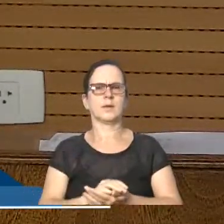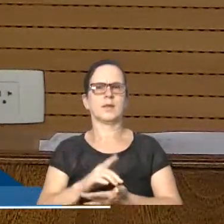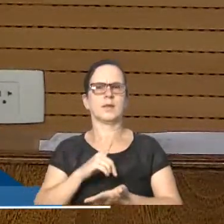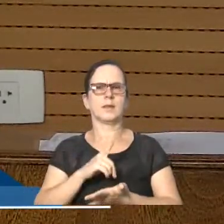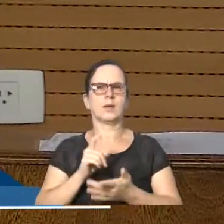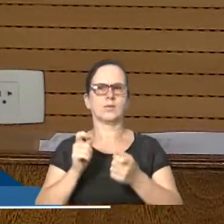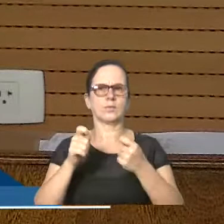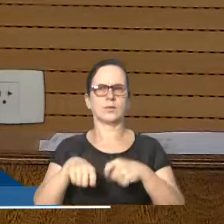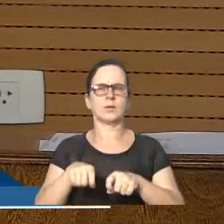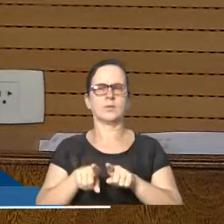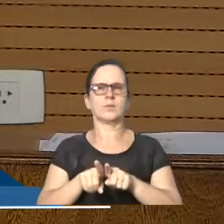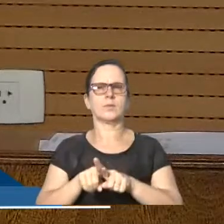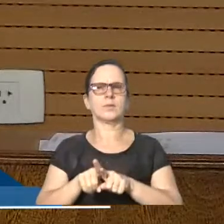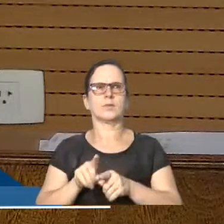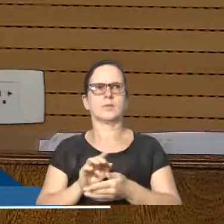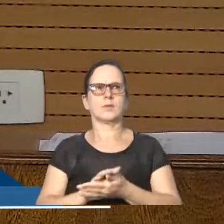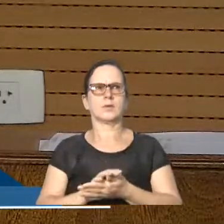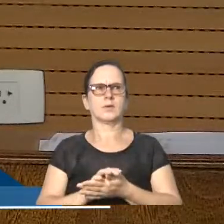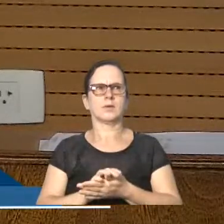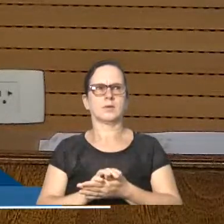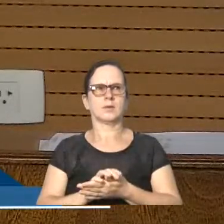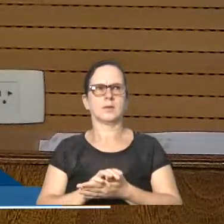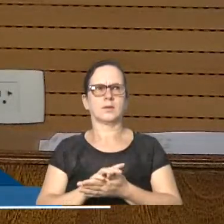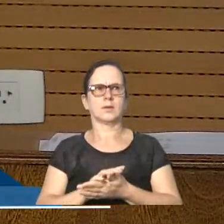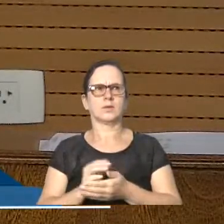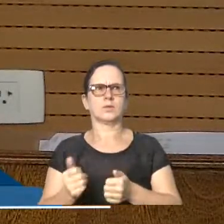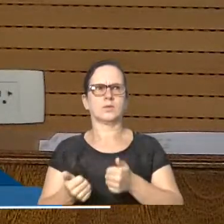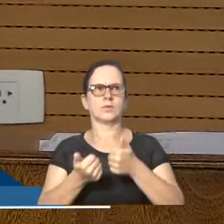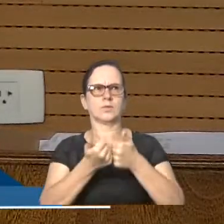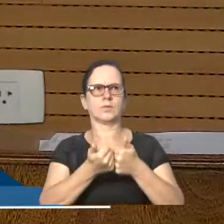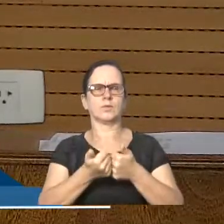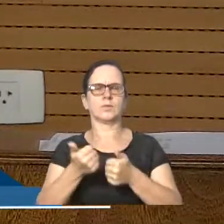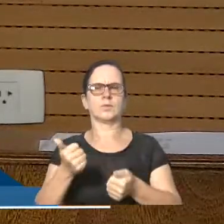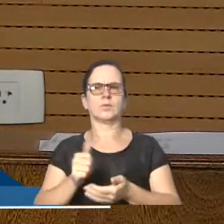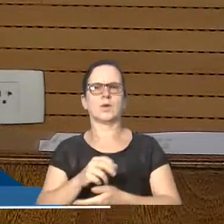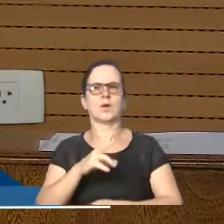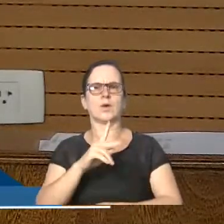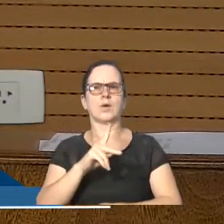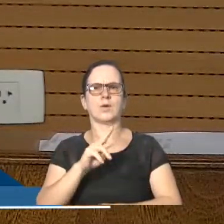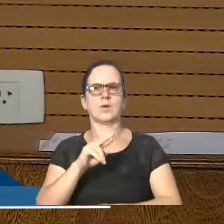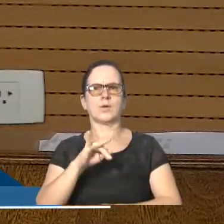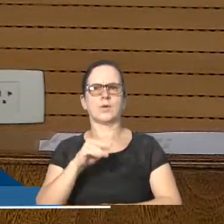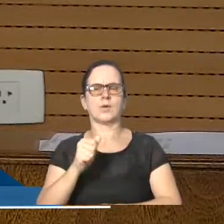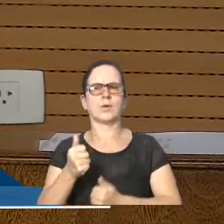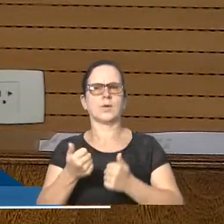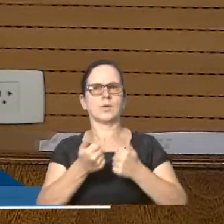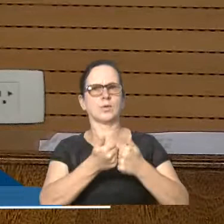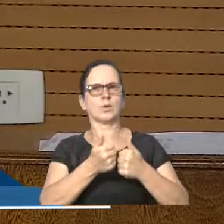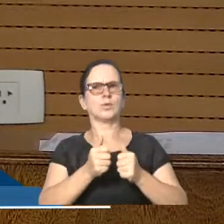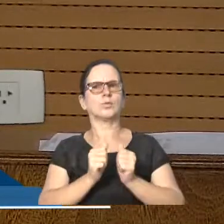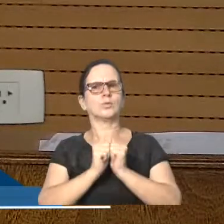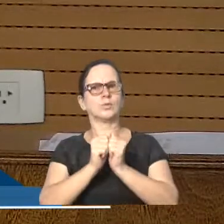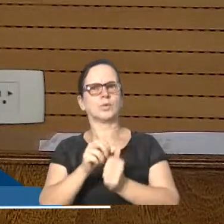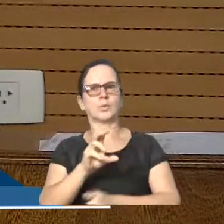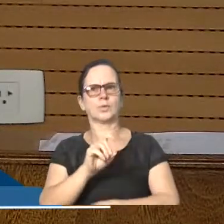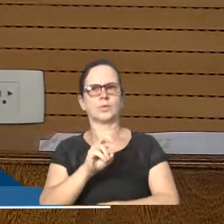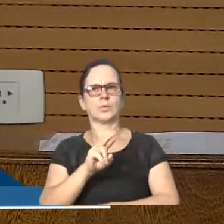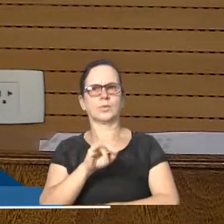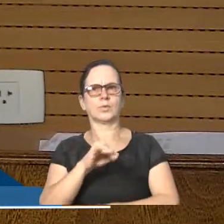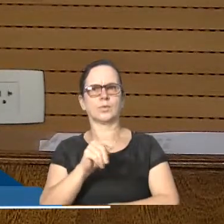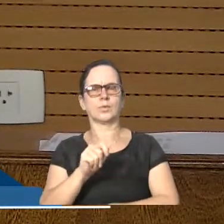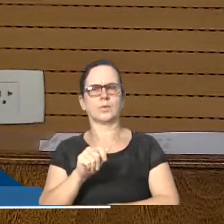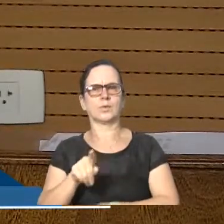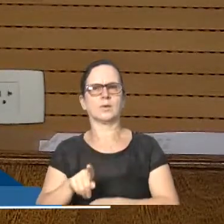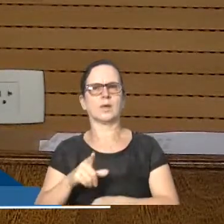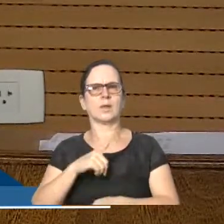benefícios eventuais as provisões suplementares e provisórias que integram organicamente as